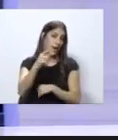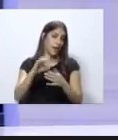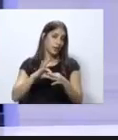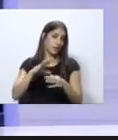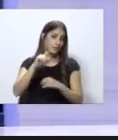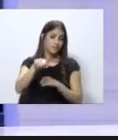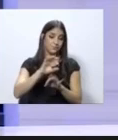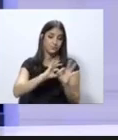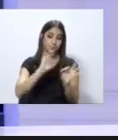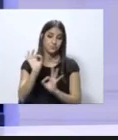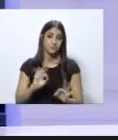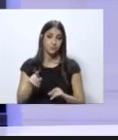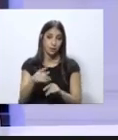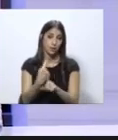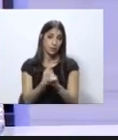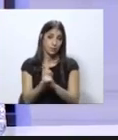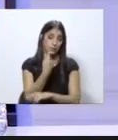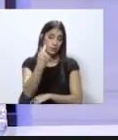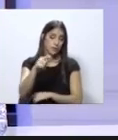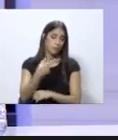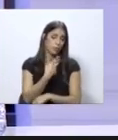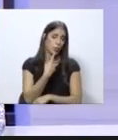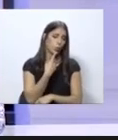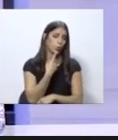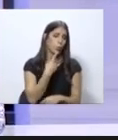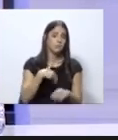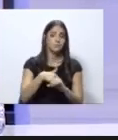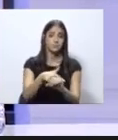para preparar estas coisas, portanto há uma série de jogadores